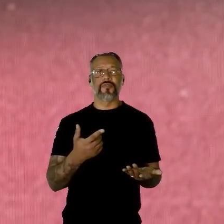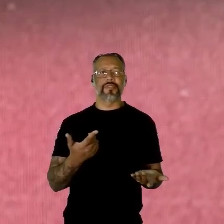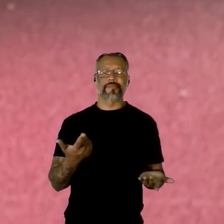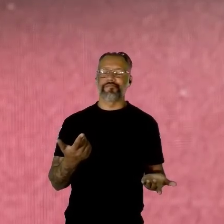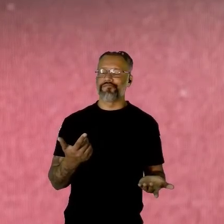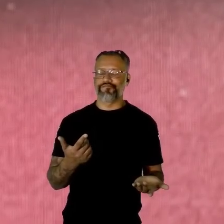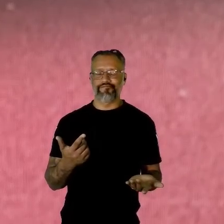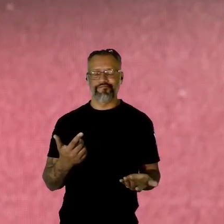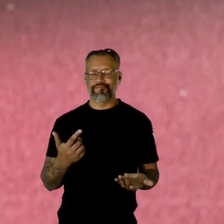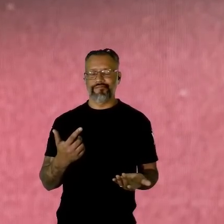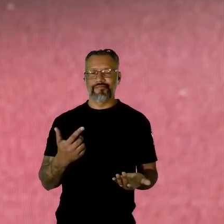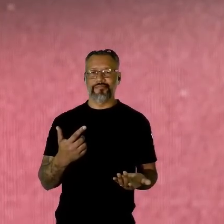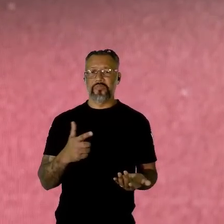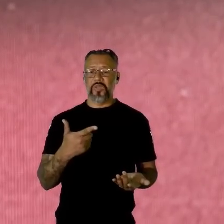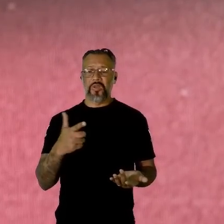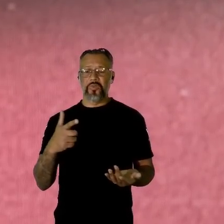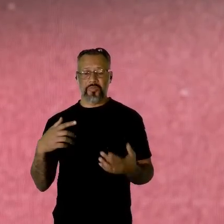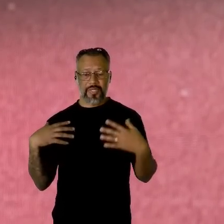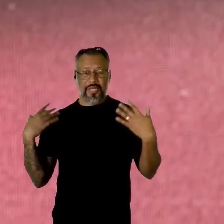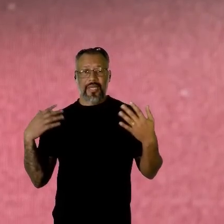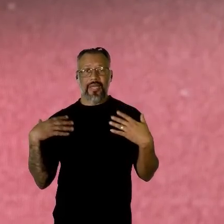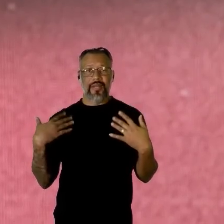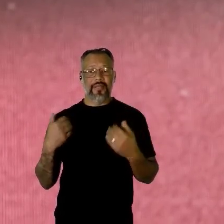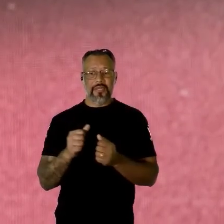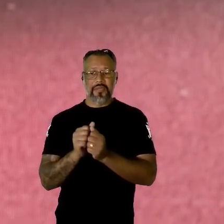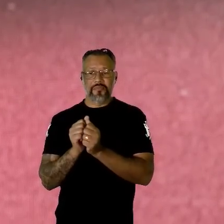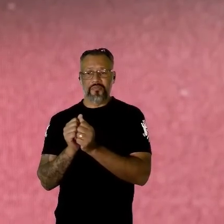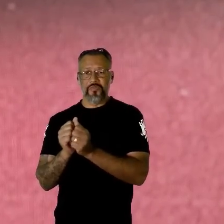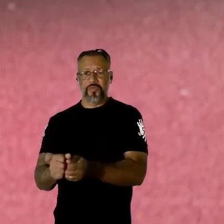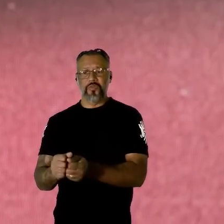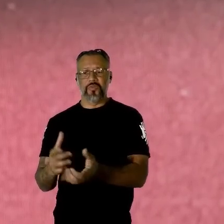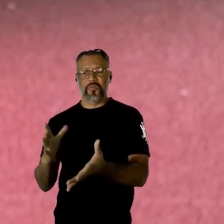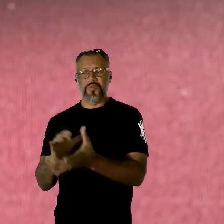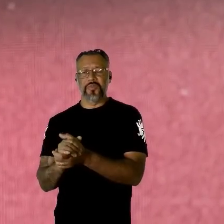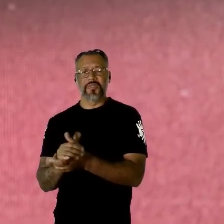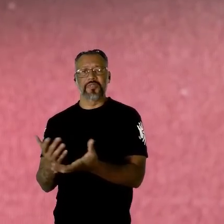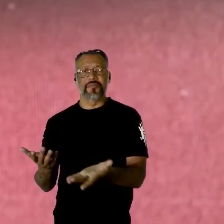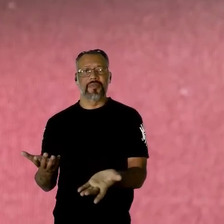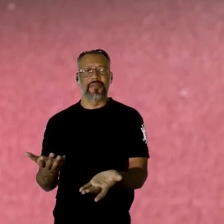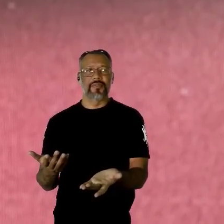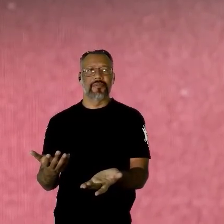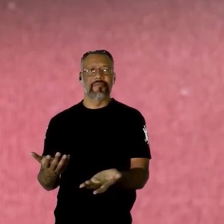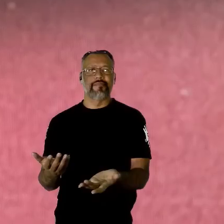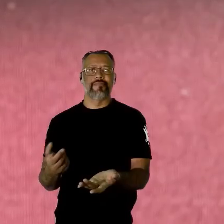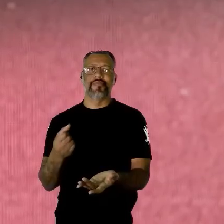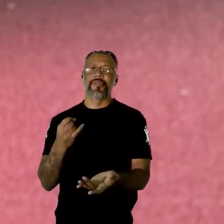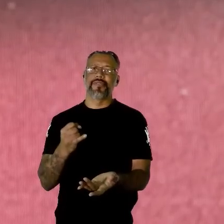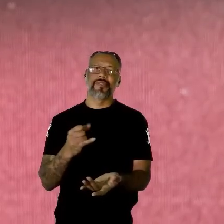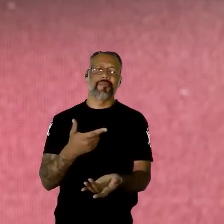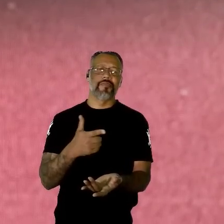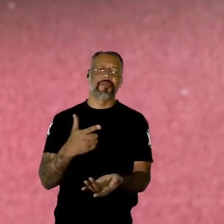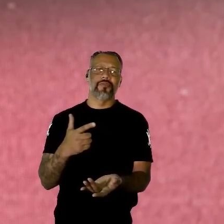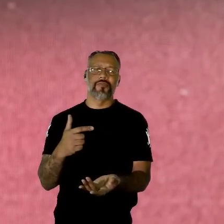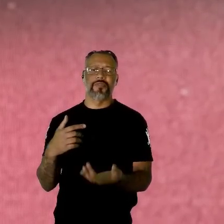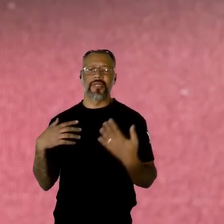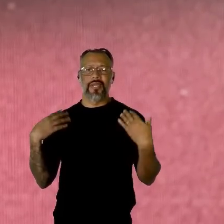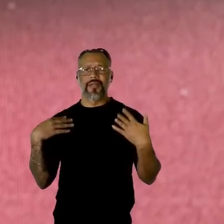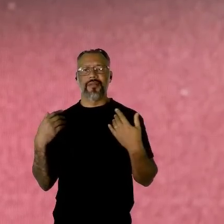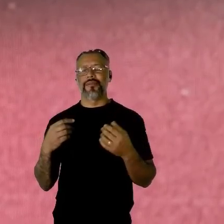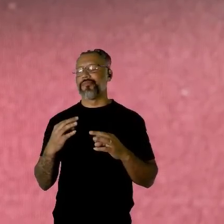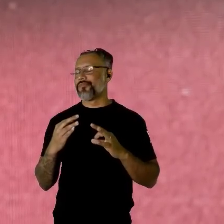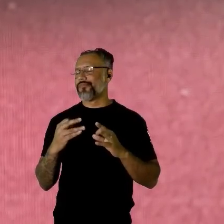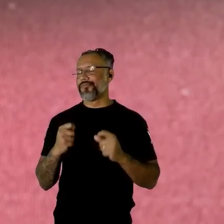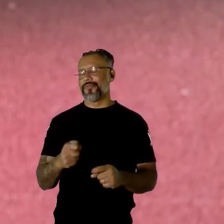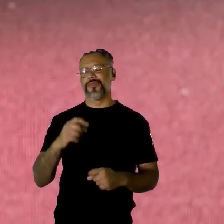é leve é uma viagem leve mas quando não tem alegria tudo é difícil tudo é difícil tudo é confusão